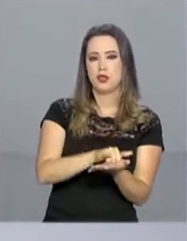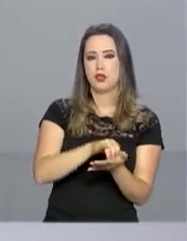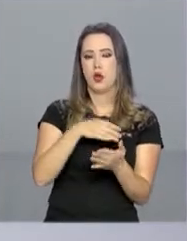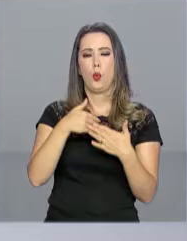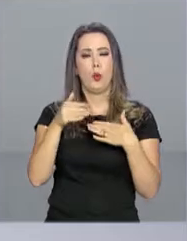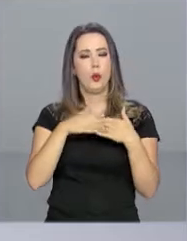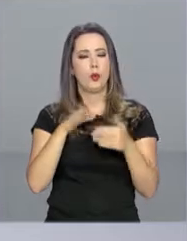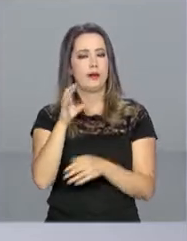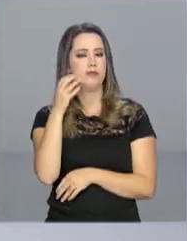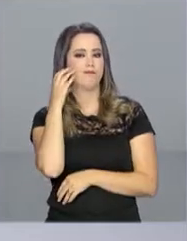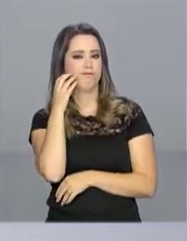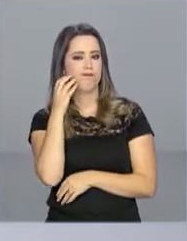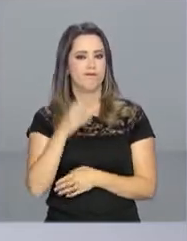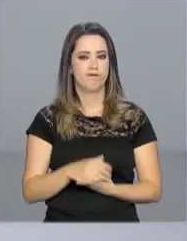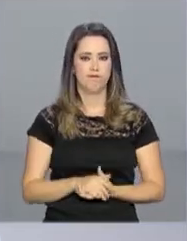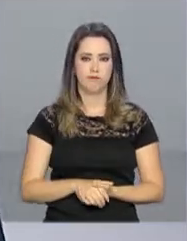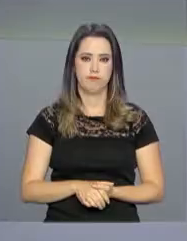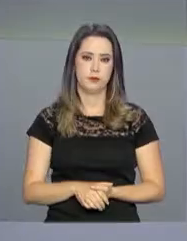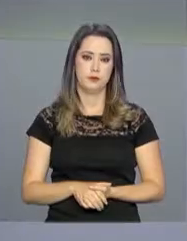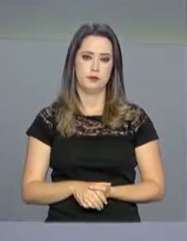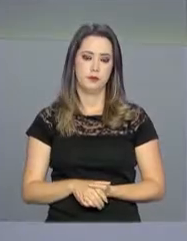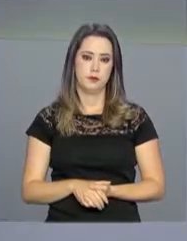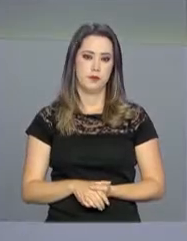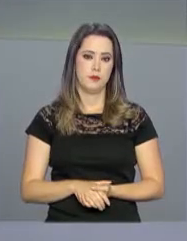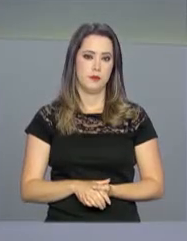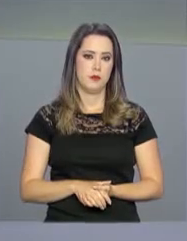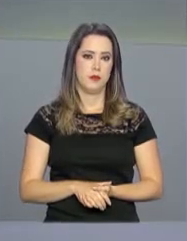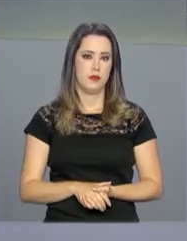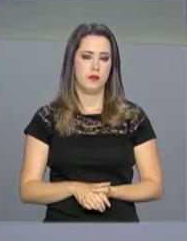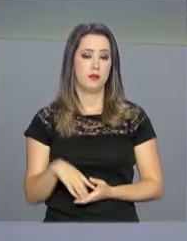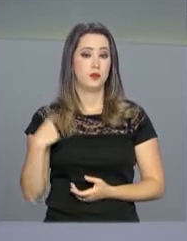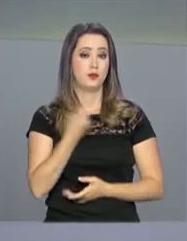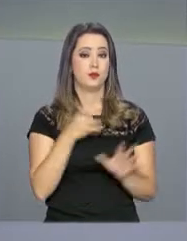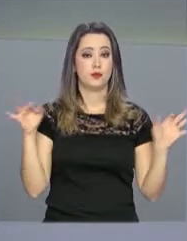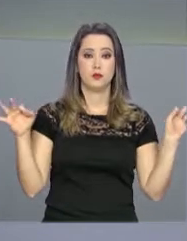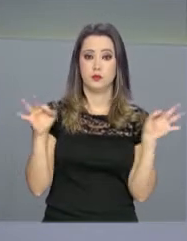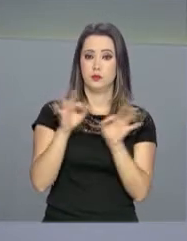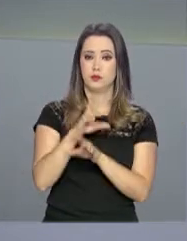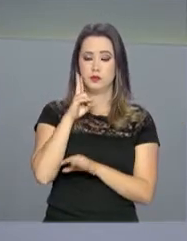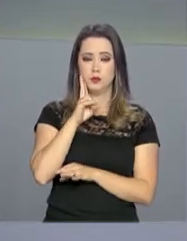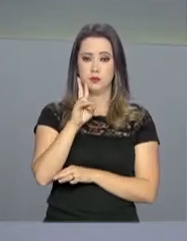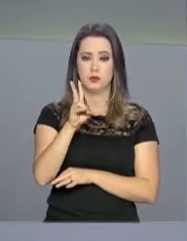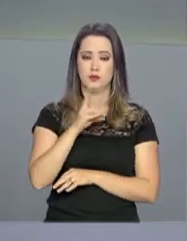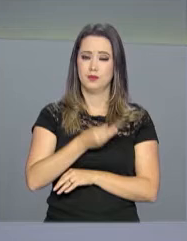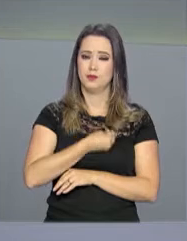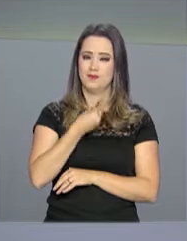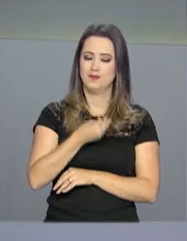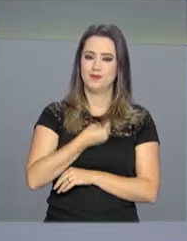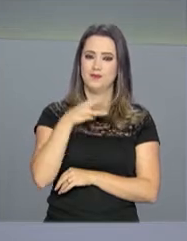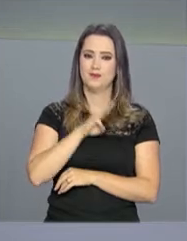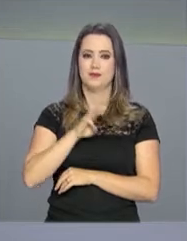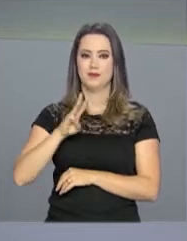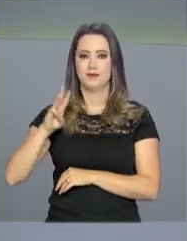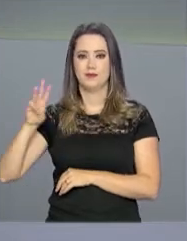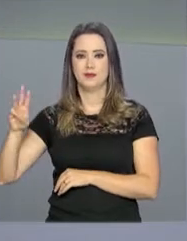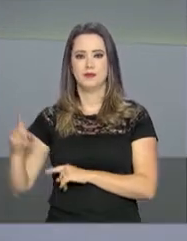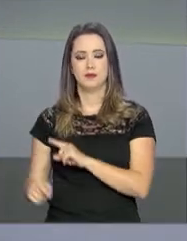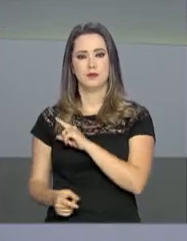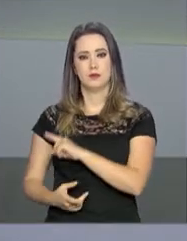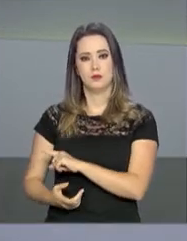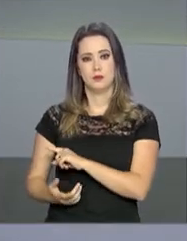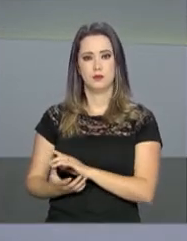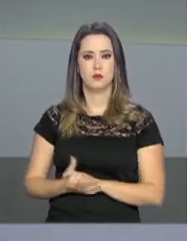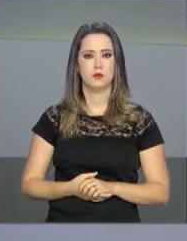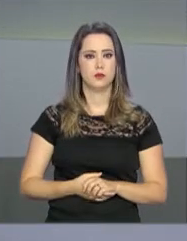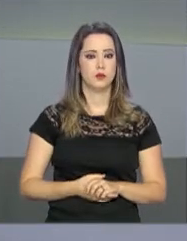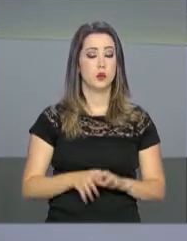Android quanto em iOS. Nós ficamos por aqui. Você acompanha a programação ao vivo pelo site da NBR